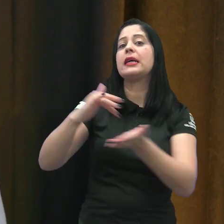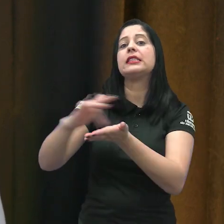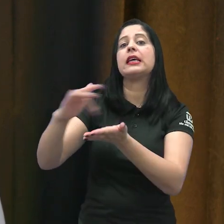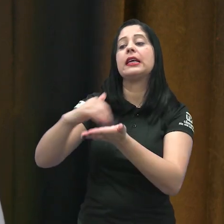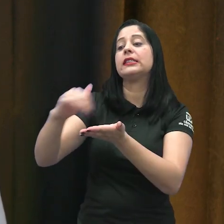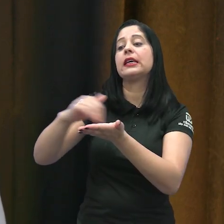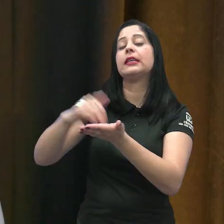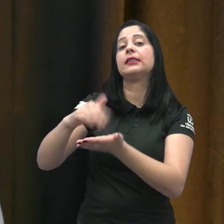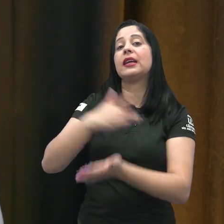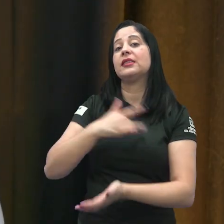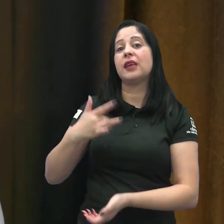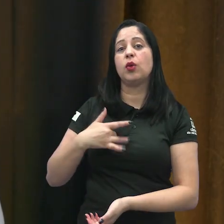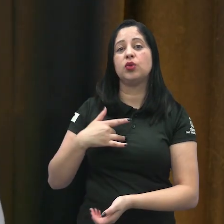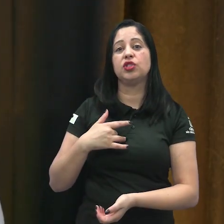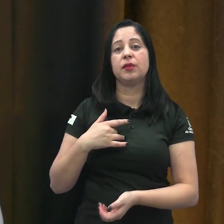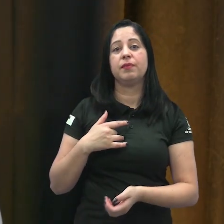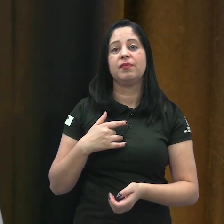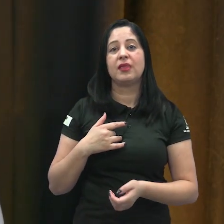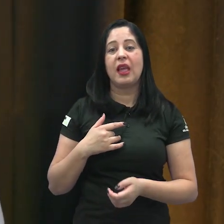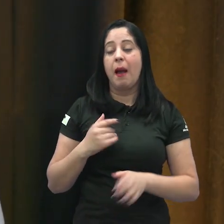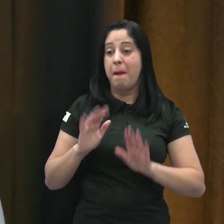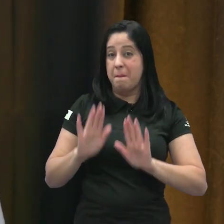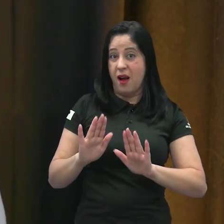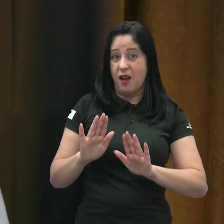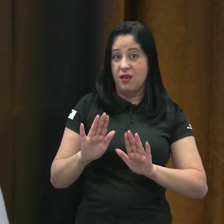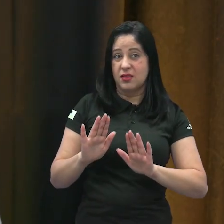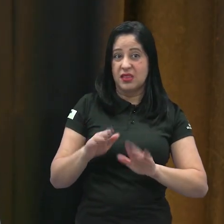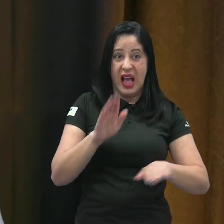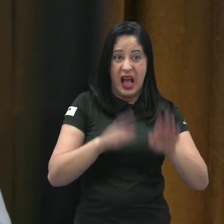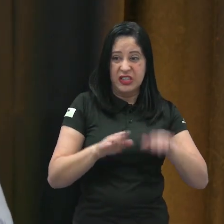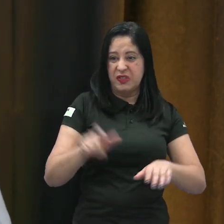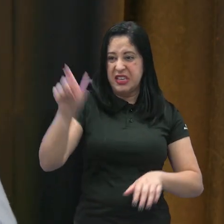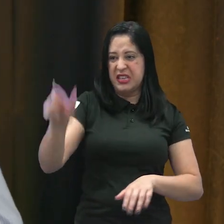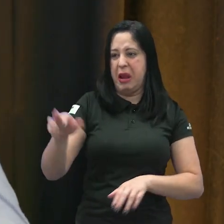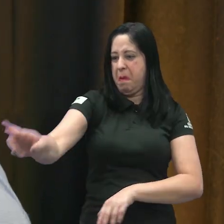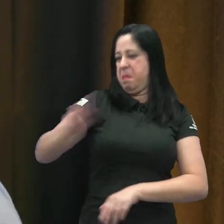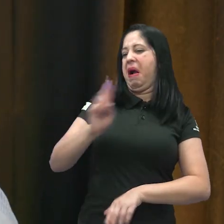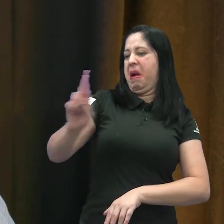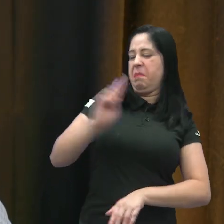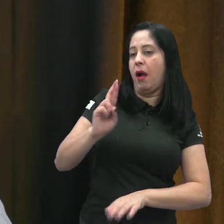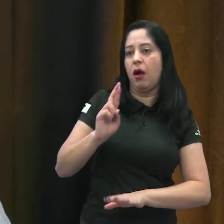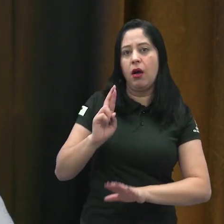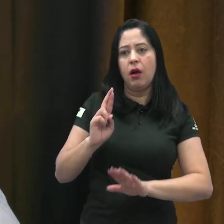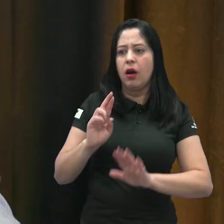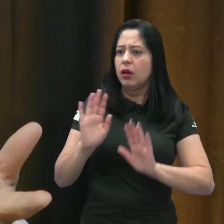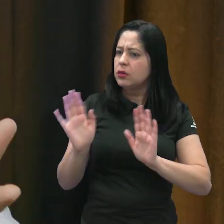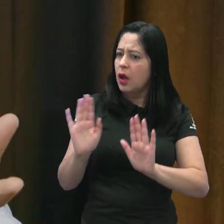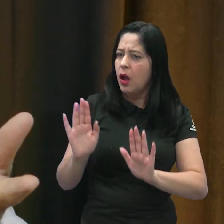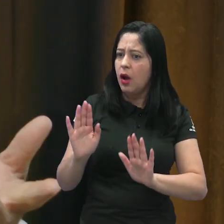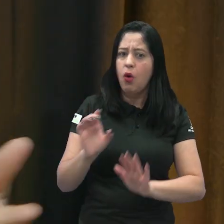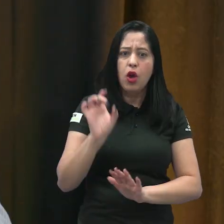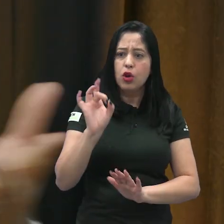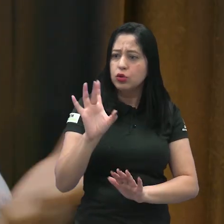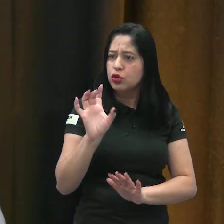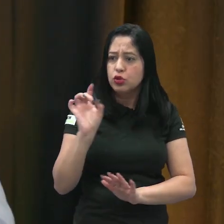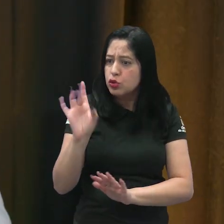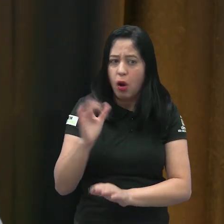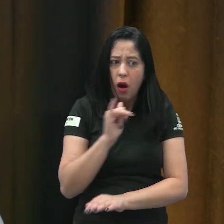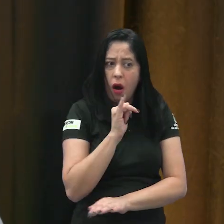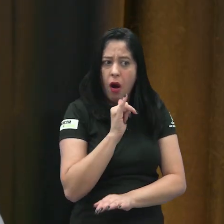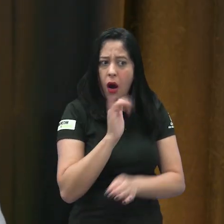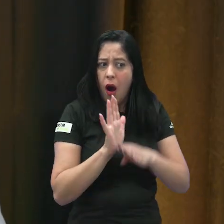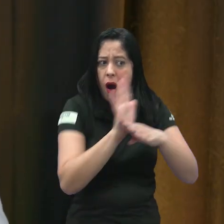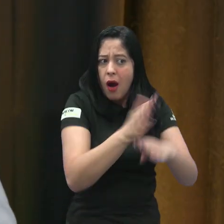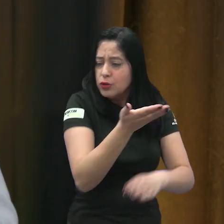Às vezes é um bate e volta, às vezes eles não entendem que a gente está ali dando uma voz para uma pessoa que não sabe como